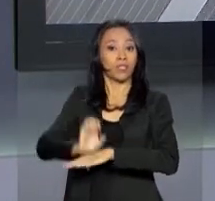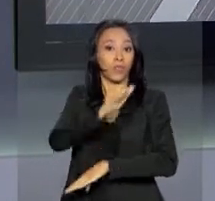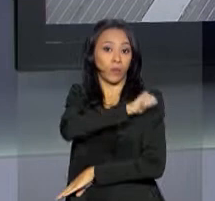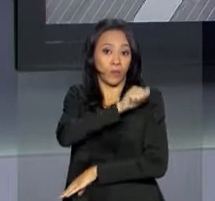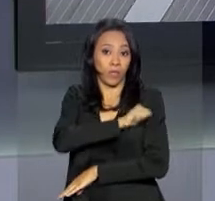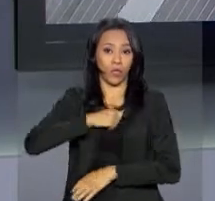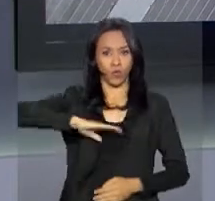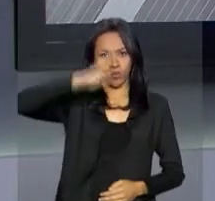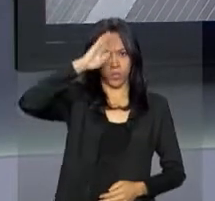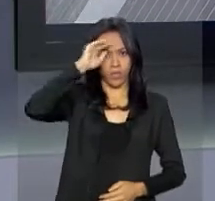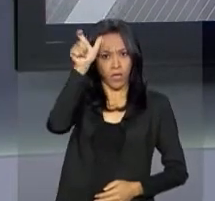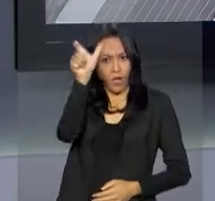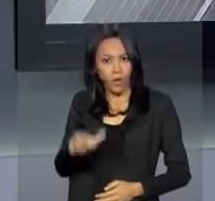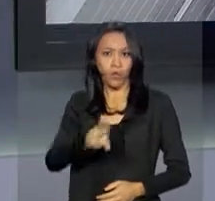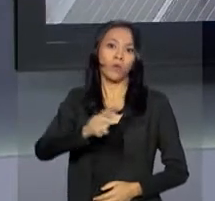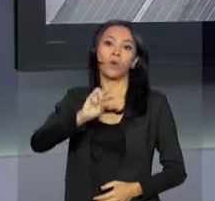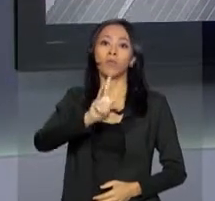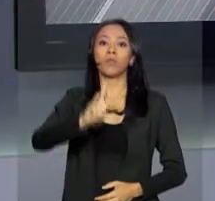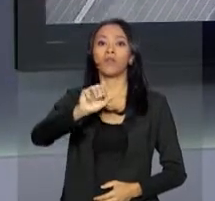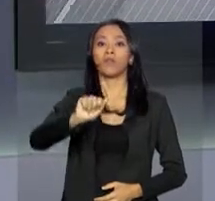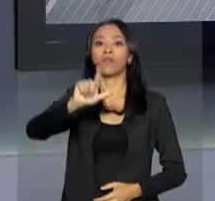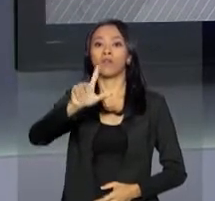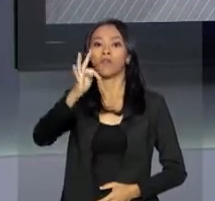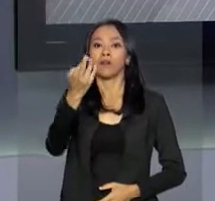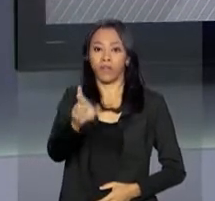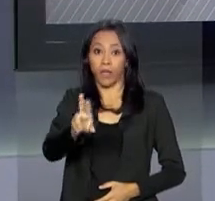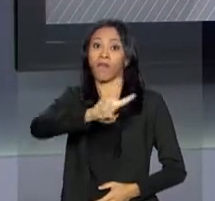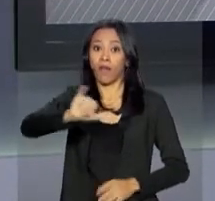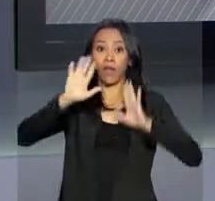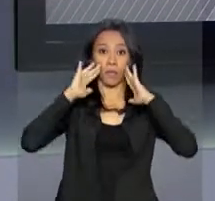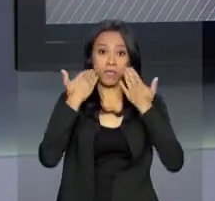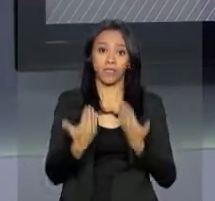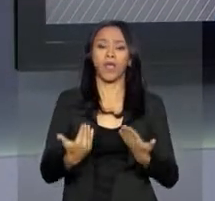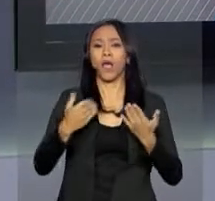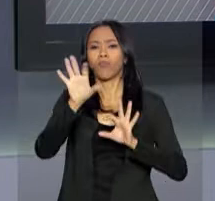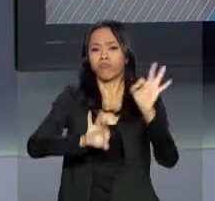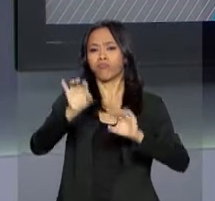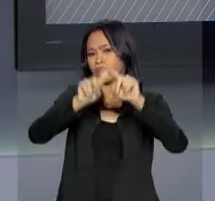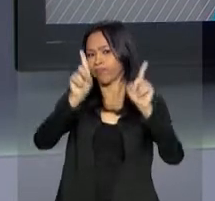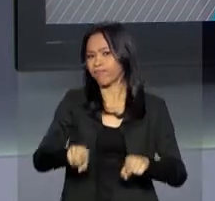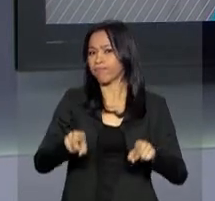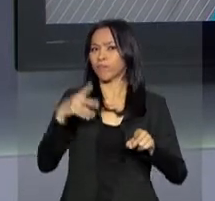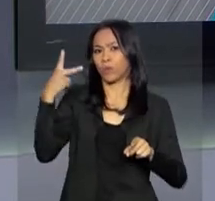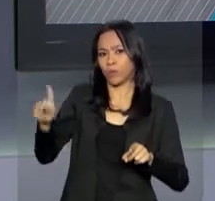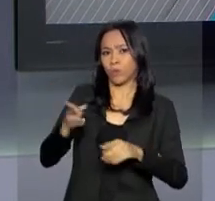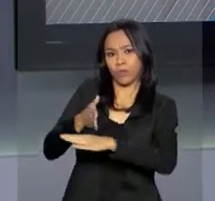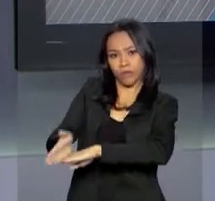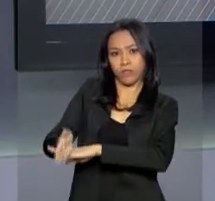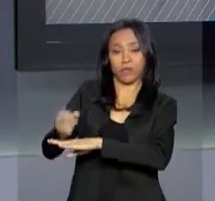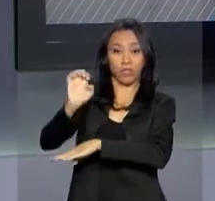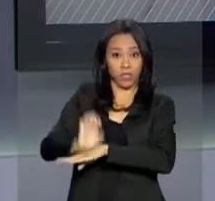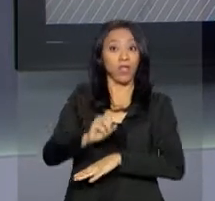interventor general Walter Souza Braga Neto deve apresentar o plano detalhado de ação no estado. O assunto também foi tema de